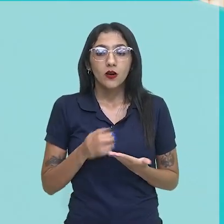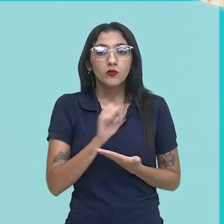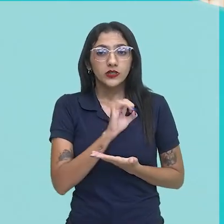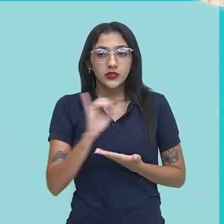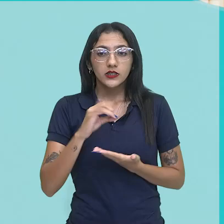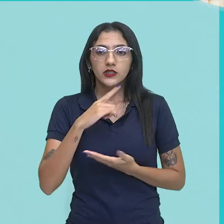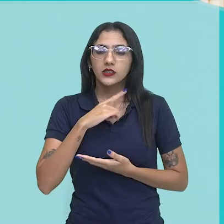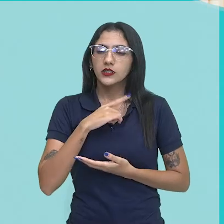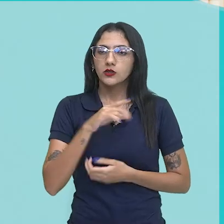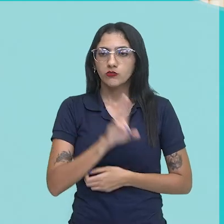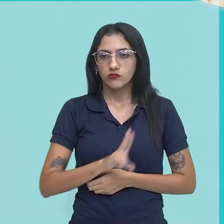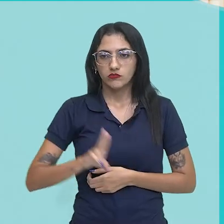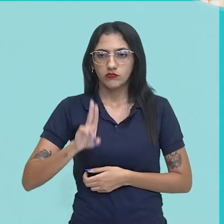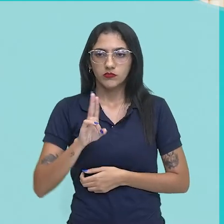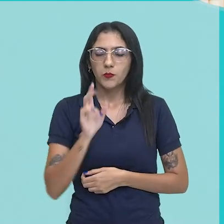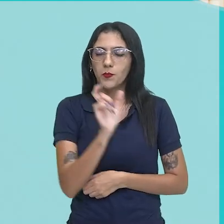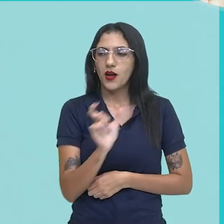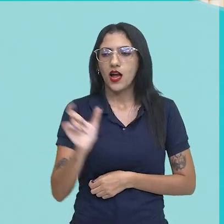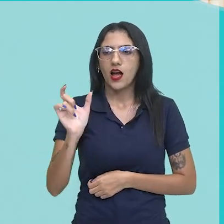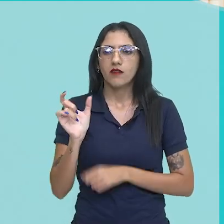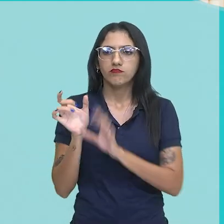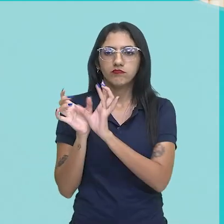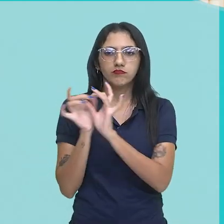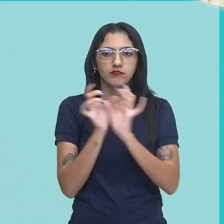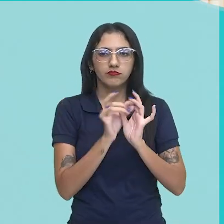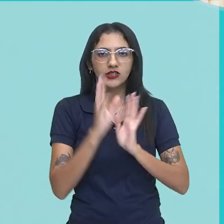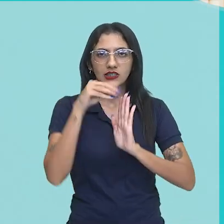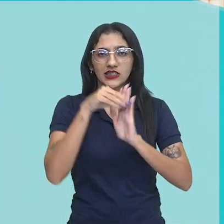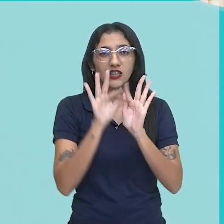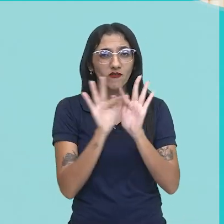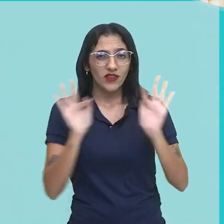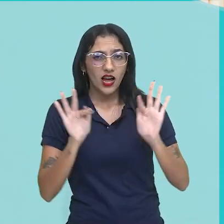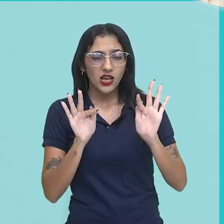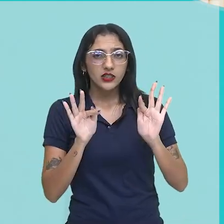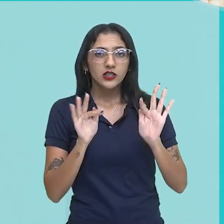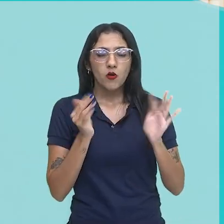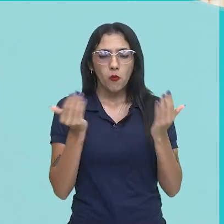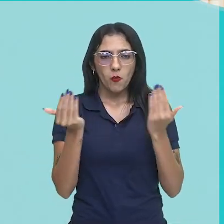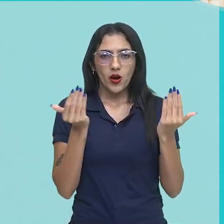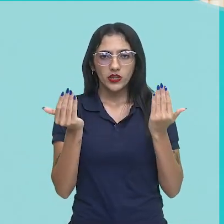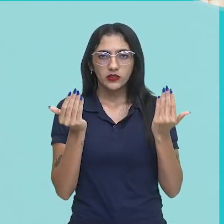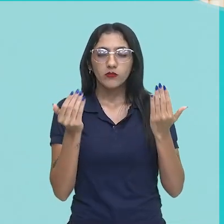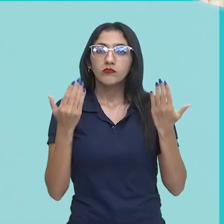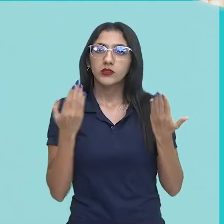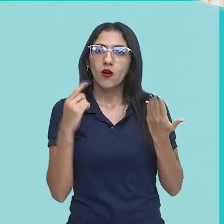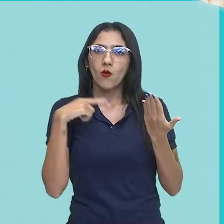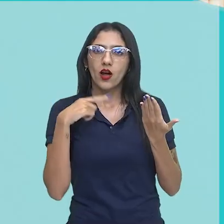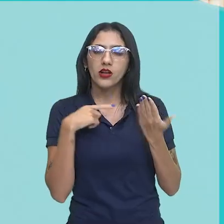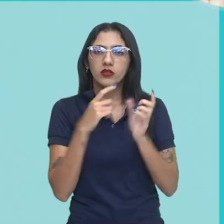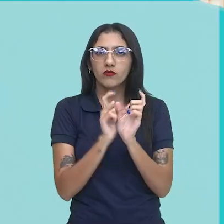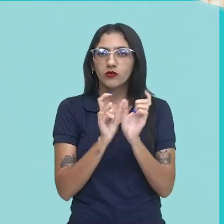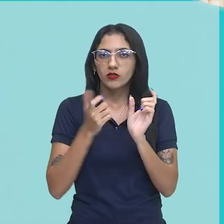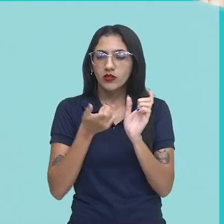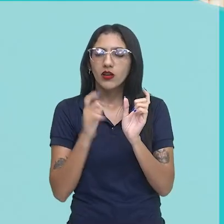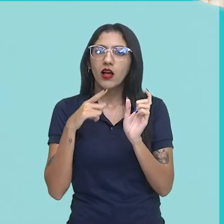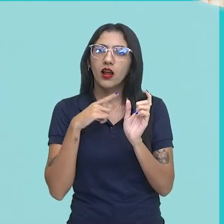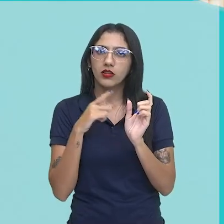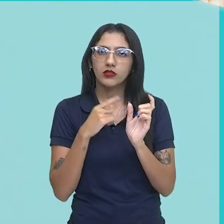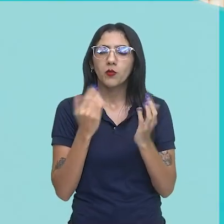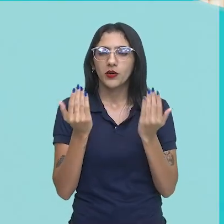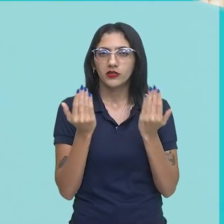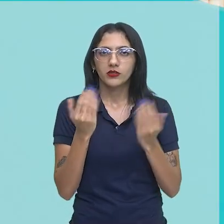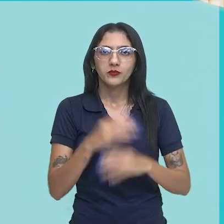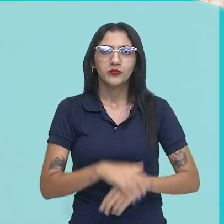usado os elementos, os conectivos comparativos, a figura de linguagem é chamada mesmo de